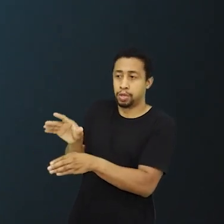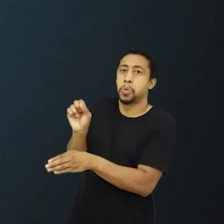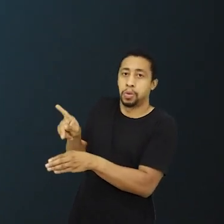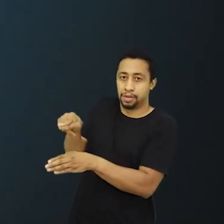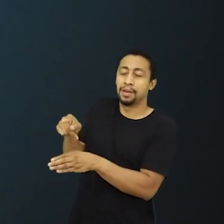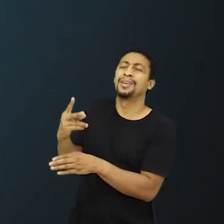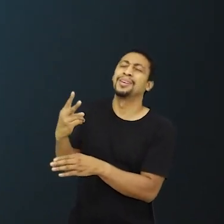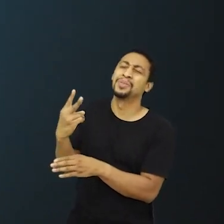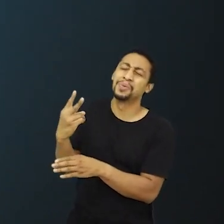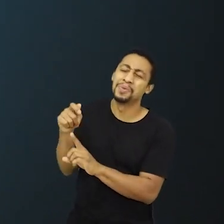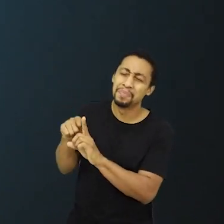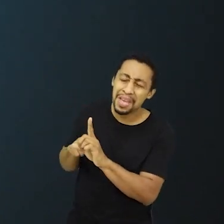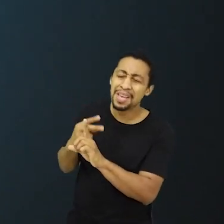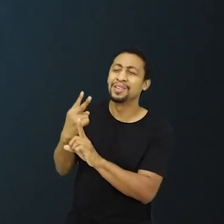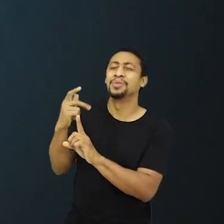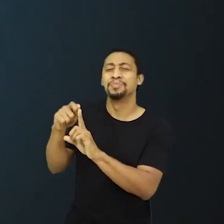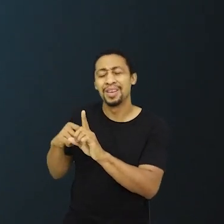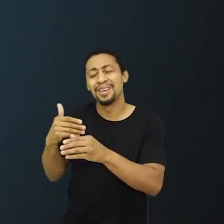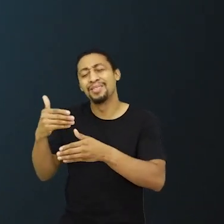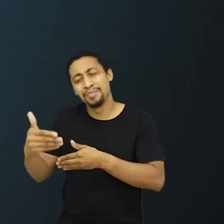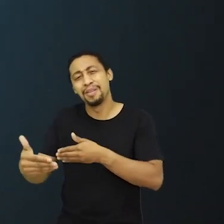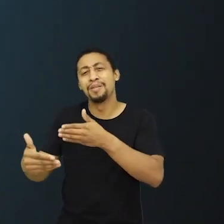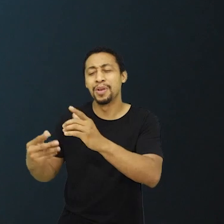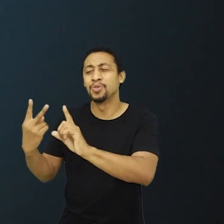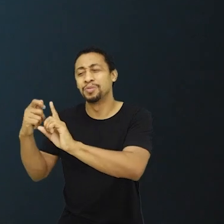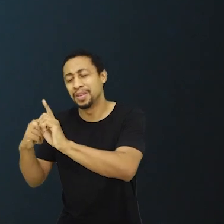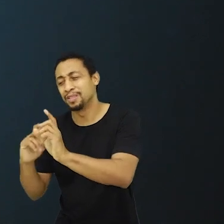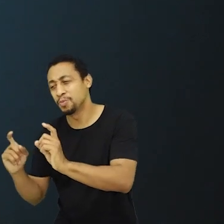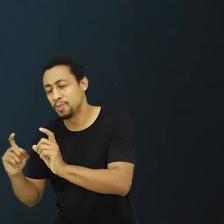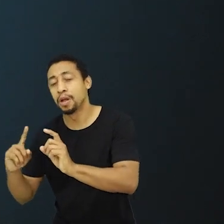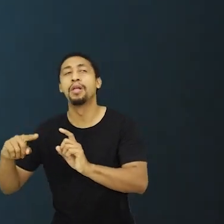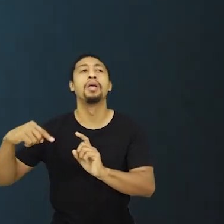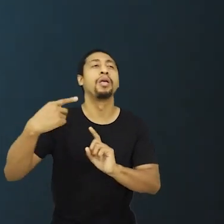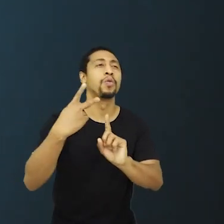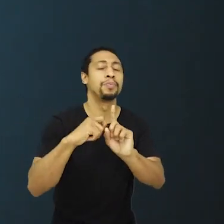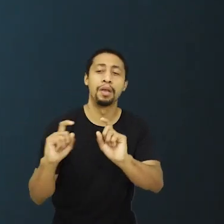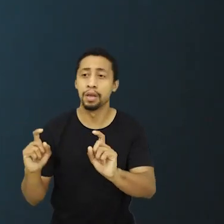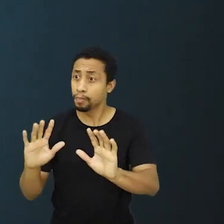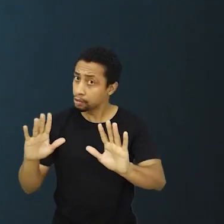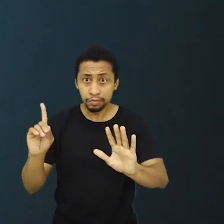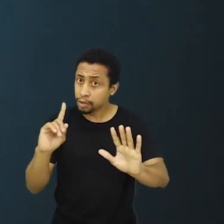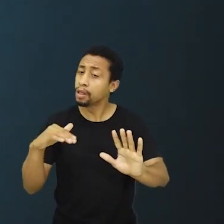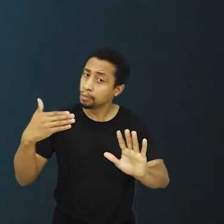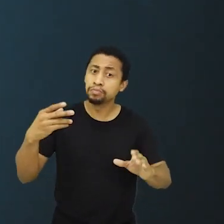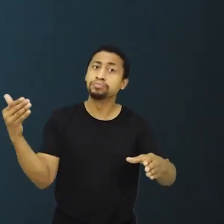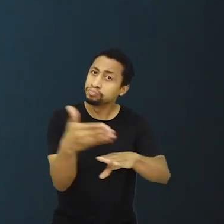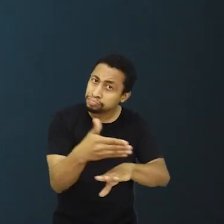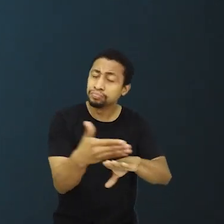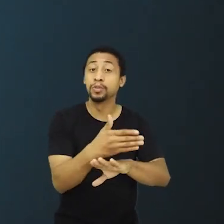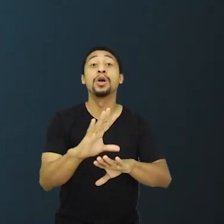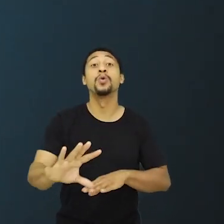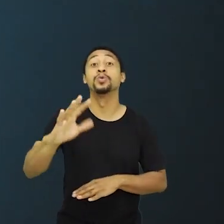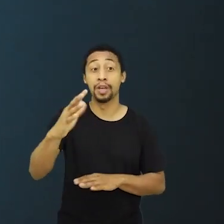cada 2 meses, e que era uma questão mais estratégica, né. A família era muito acionada pela imprensa,